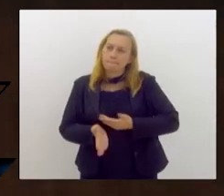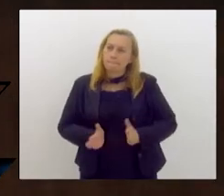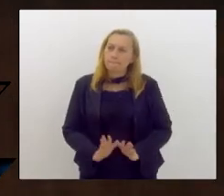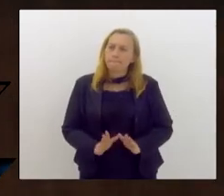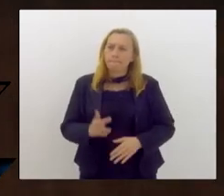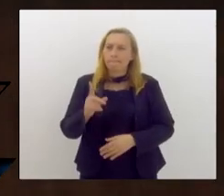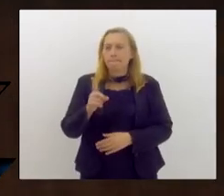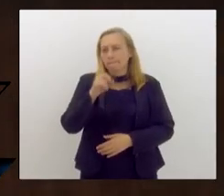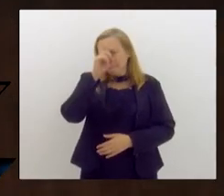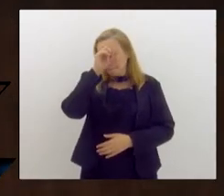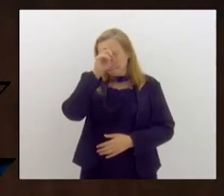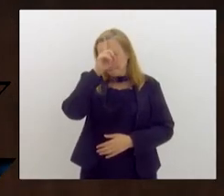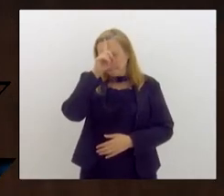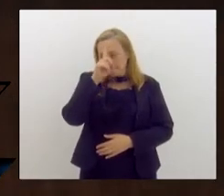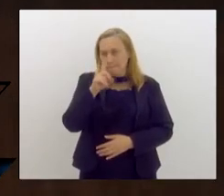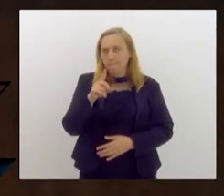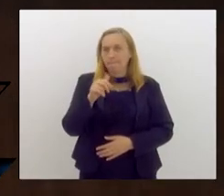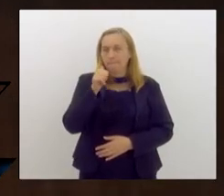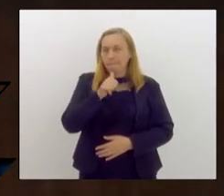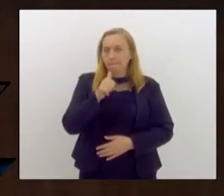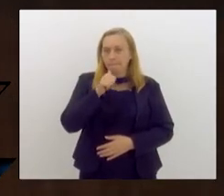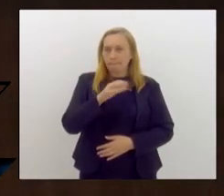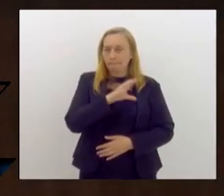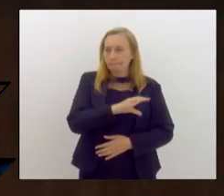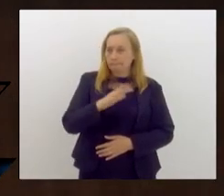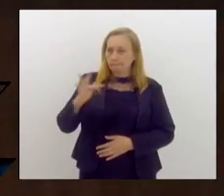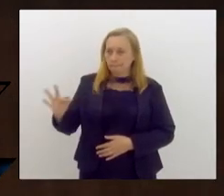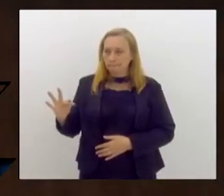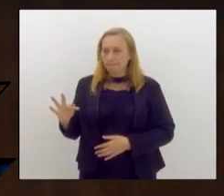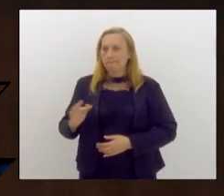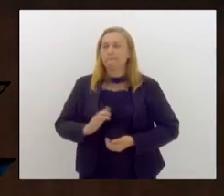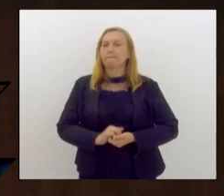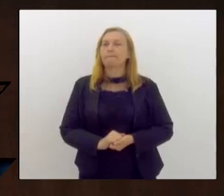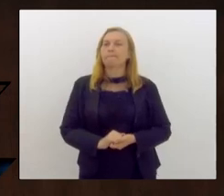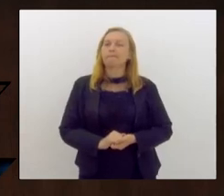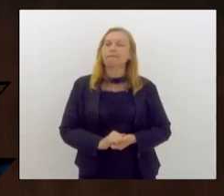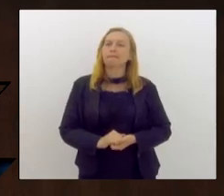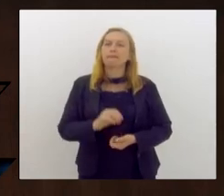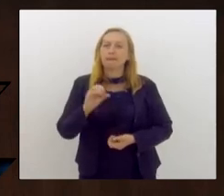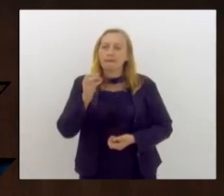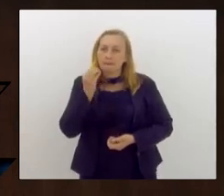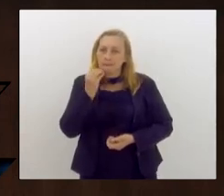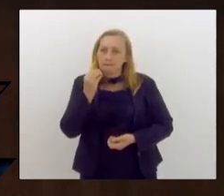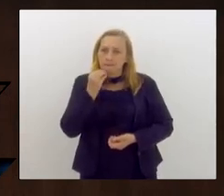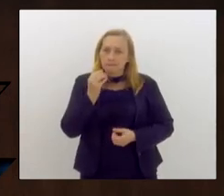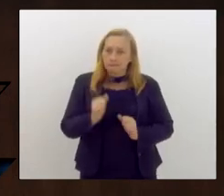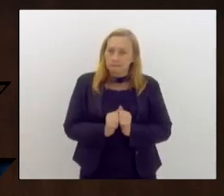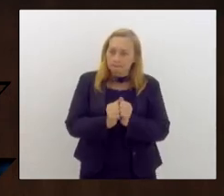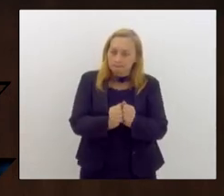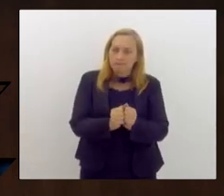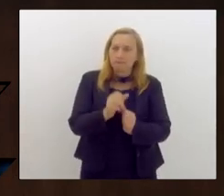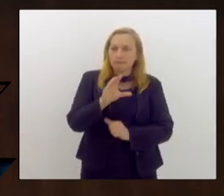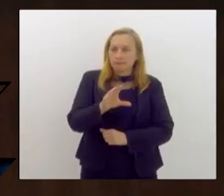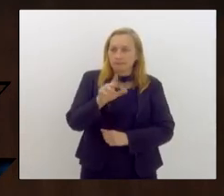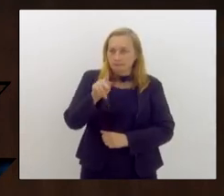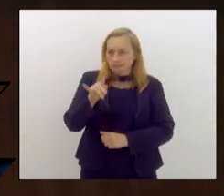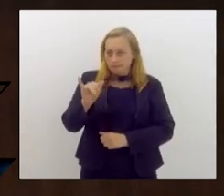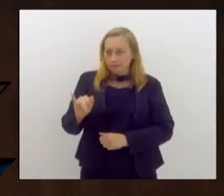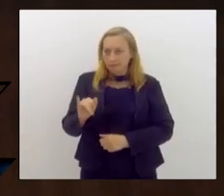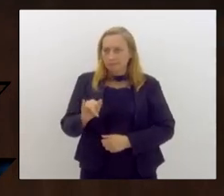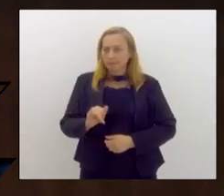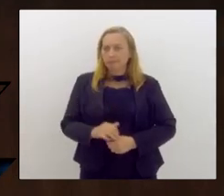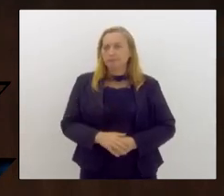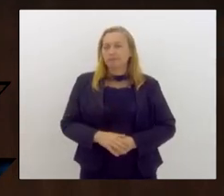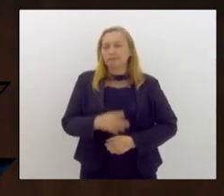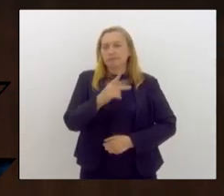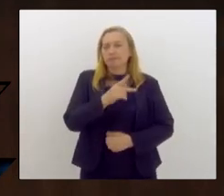Hospital Municipal da Mulher de Cabo Frio. Eu tive a oportunidade de participar dessa CPI na condição